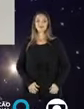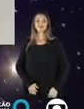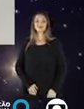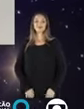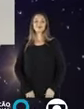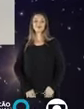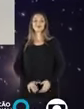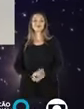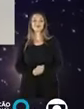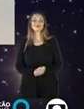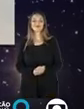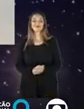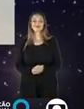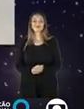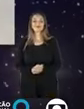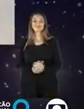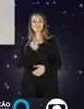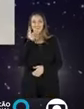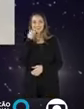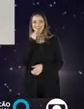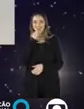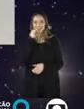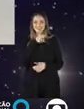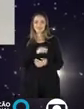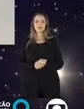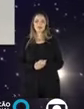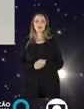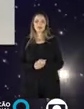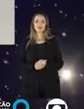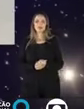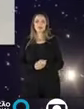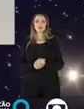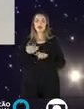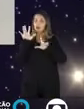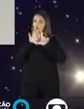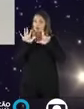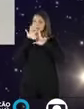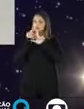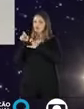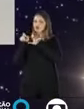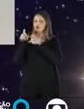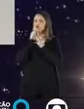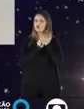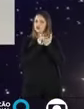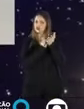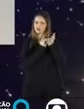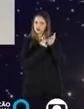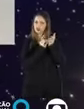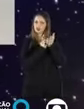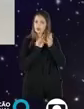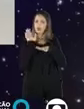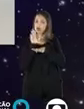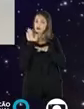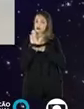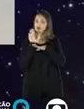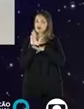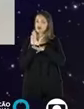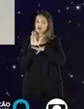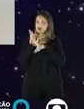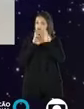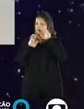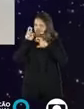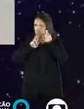Bom, rapidinho. A Agrismart é uma plataforma de agricultura digital, que a gente chama, que ela ajuda a gente a